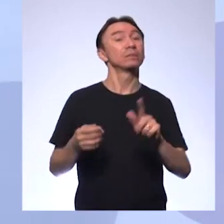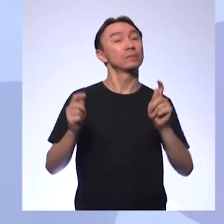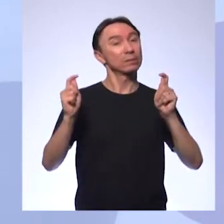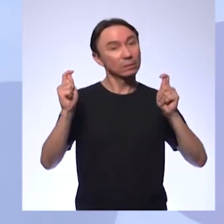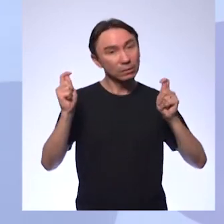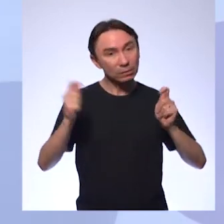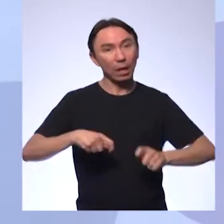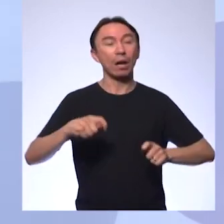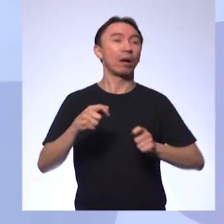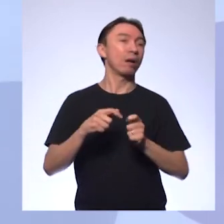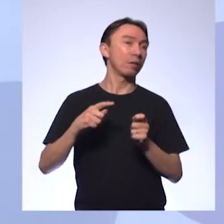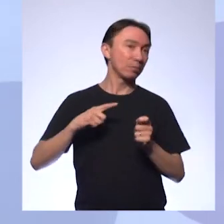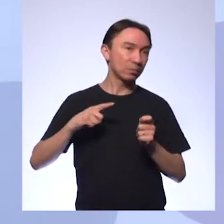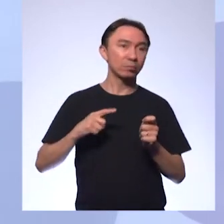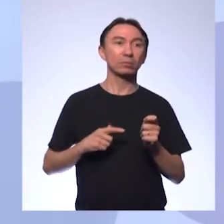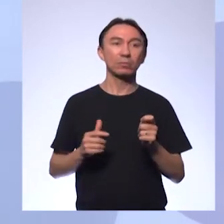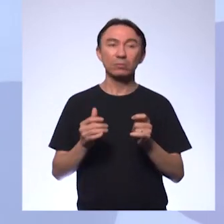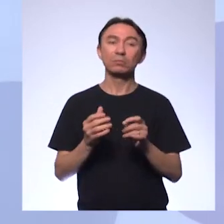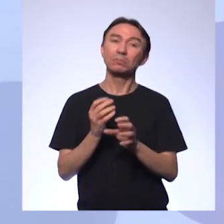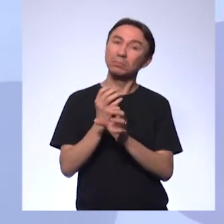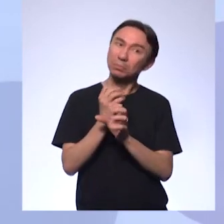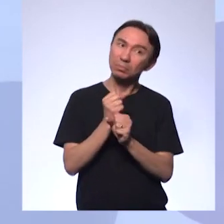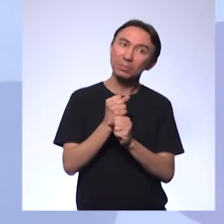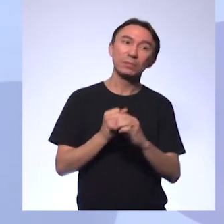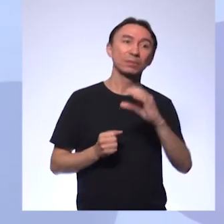possibilidade de uma forma do composto